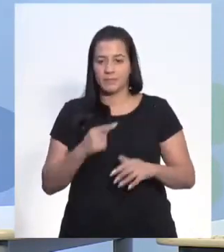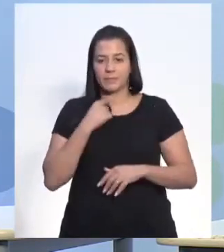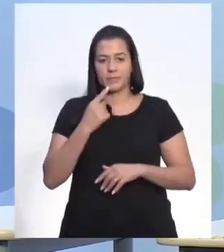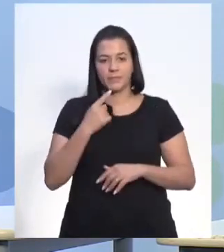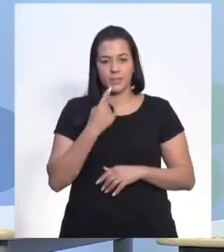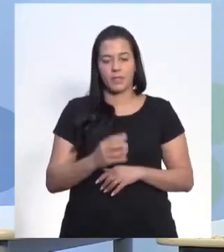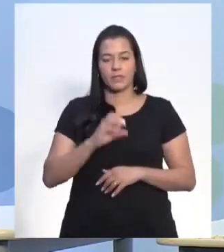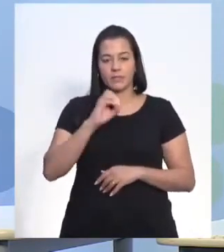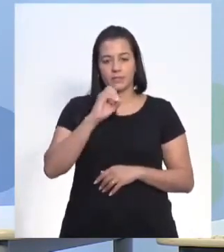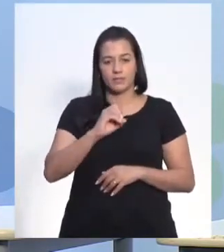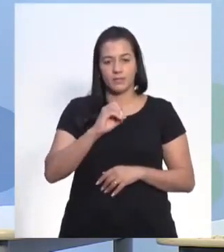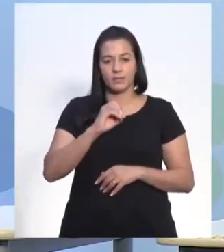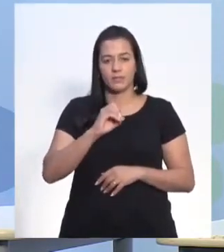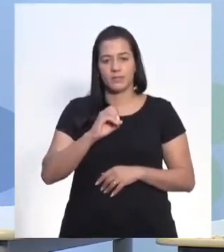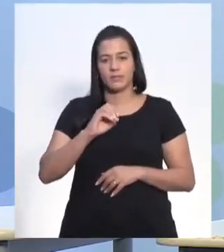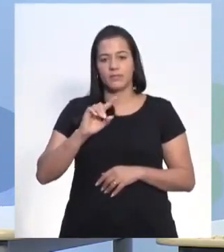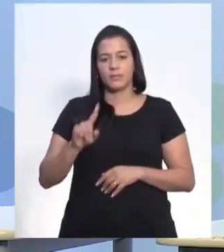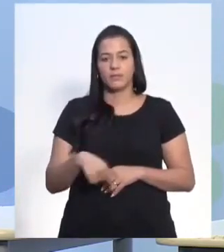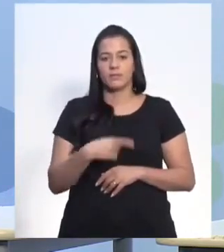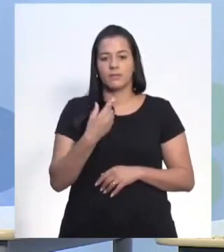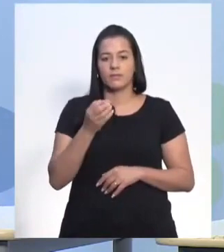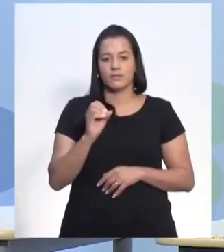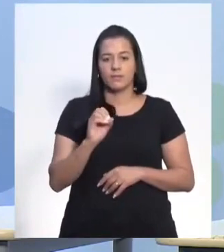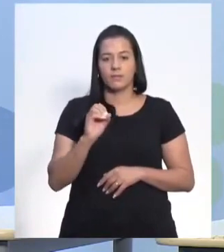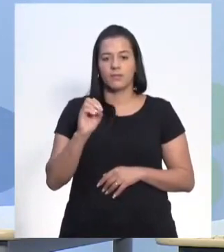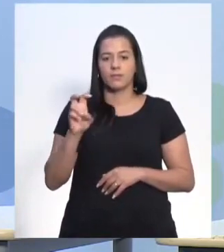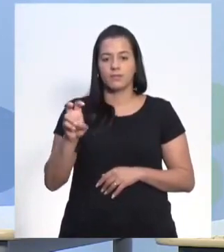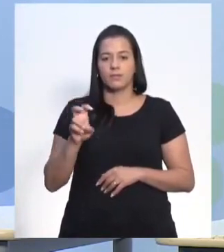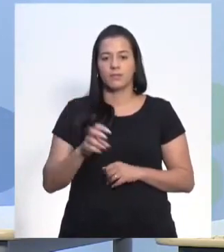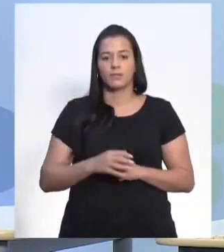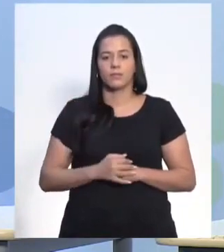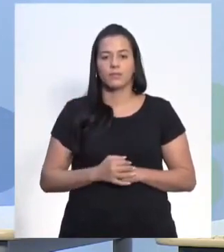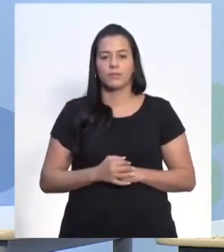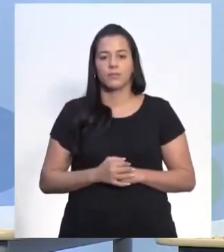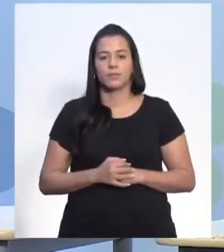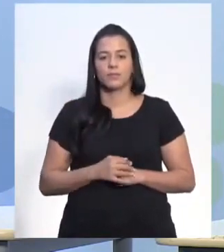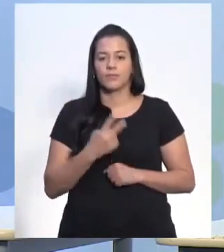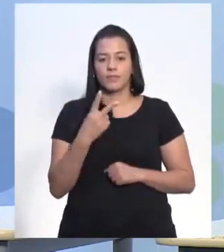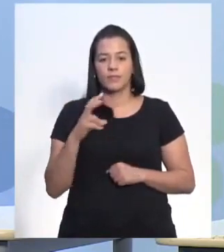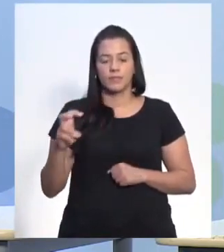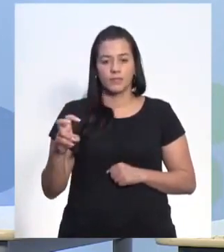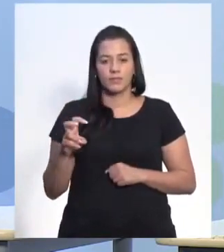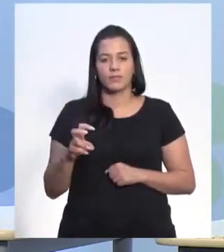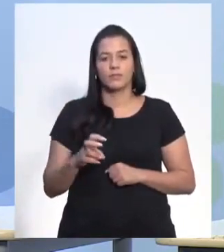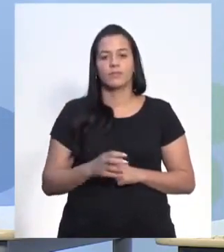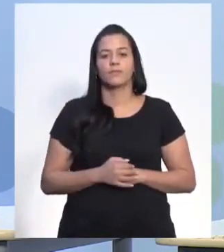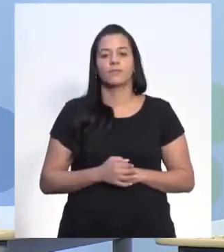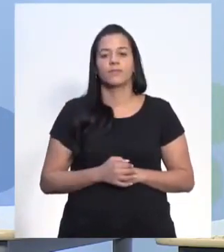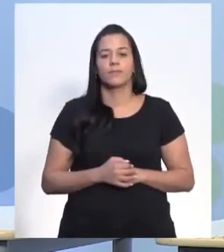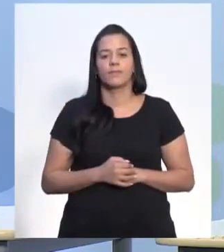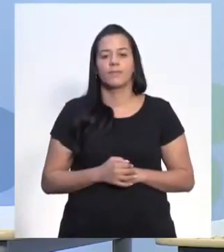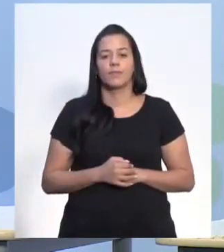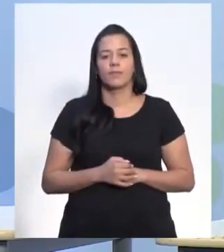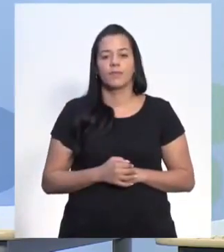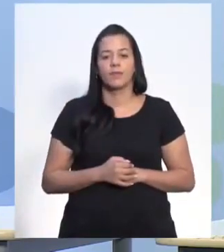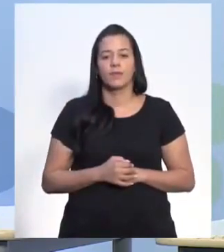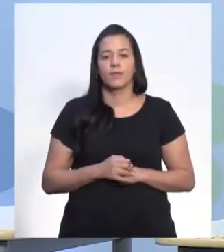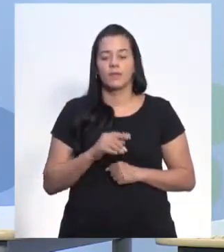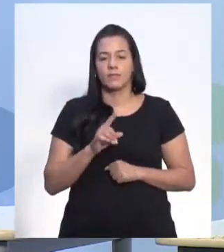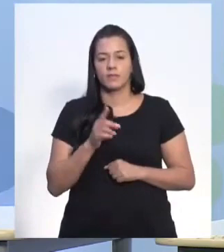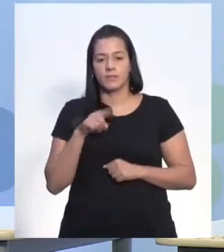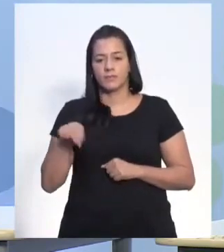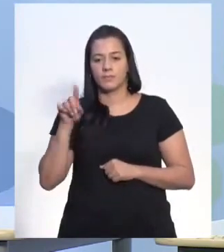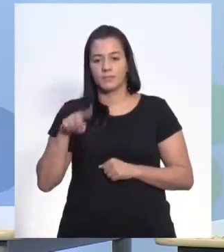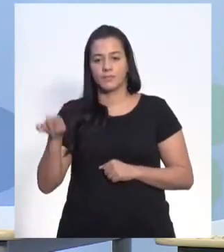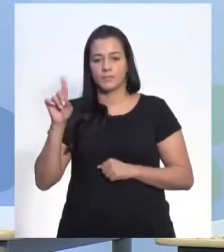simplificar. Vou dividir um real para quatro pessoas, dá para fazer de cabeça, dá 25 centavos. Andando duas